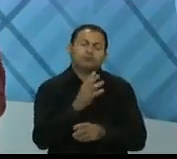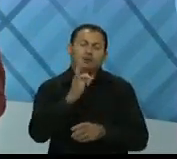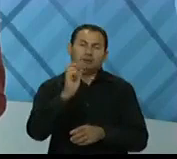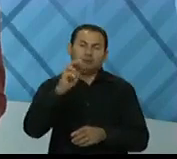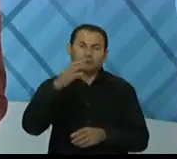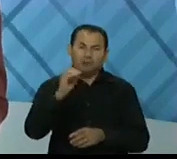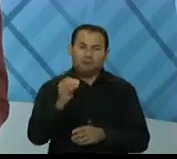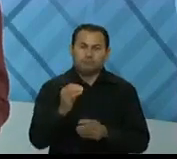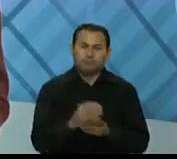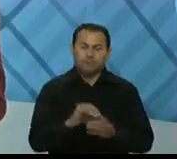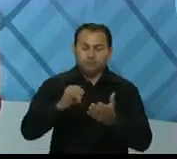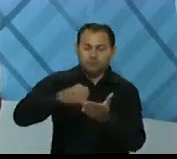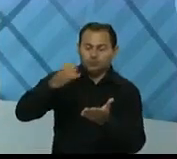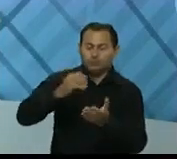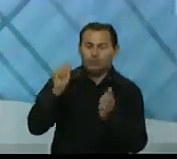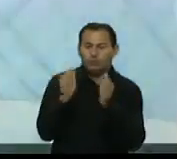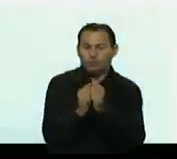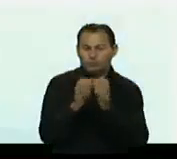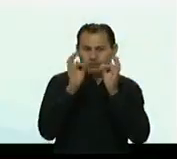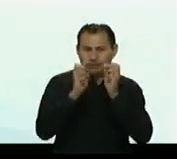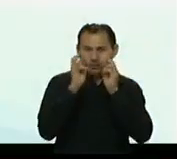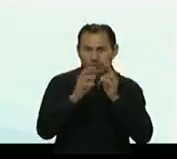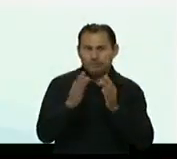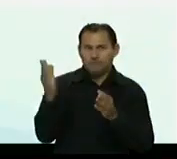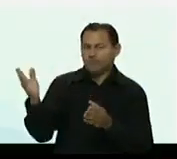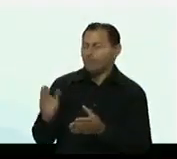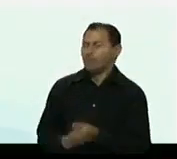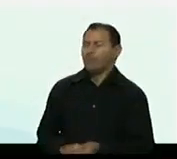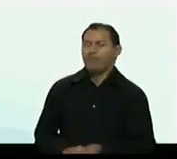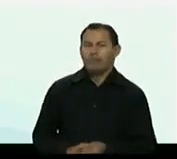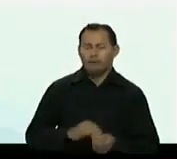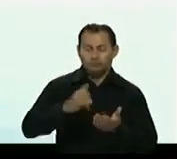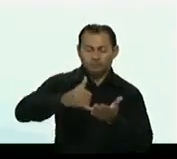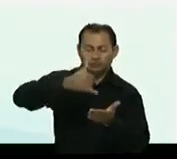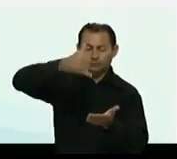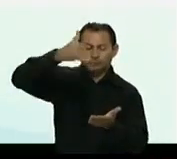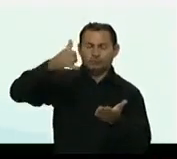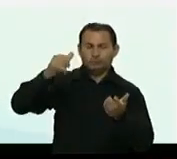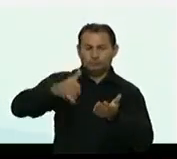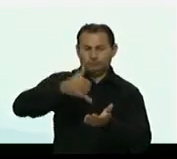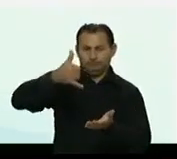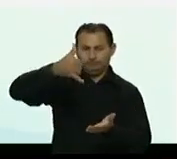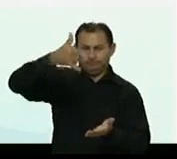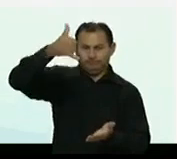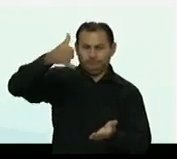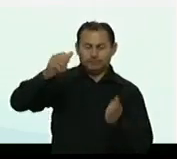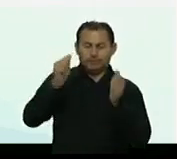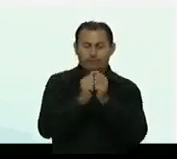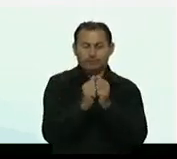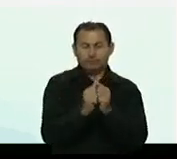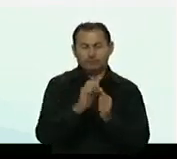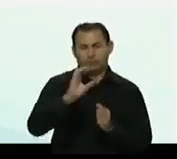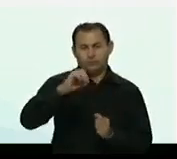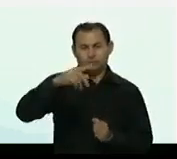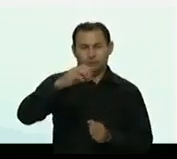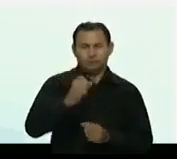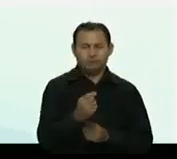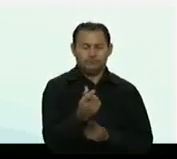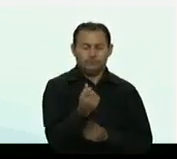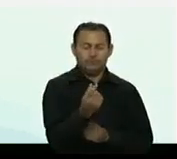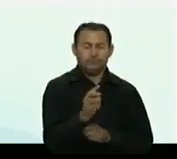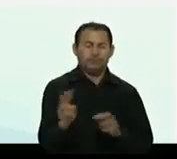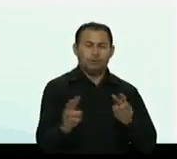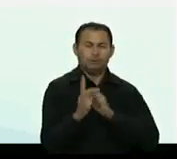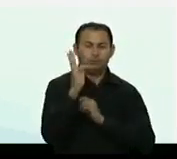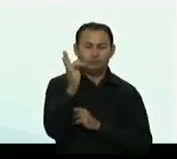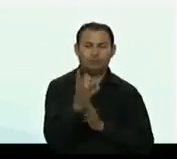função de juro composto. Acompanhe. O juro composto ele é dado pela seguinte relação: montante ou valor